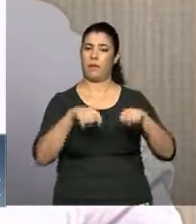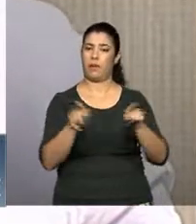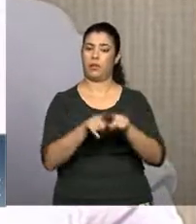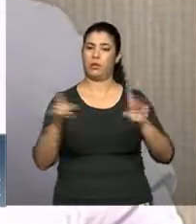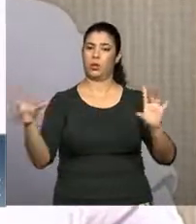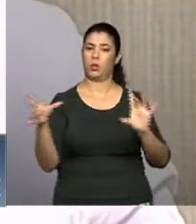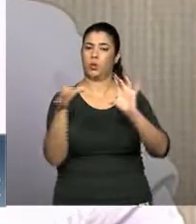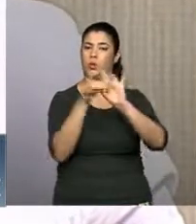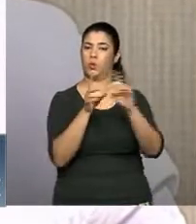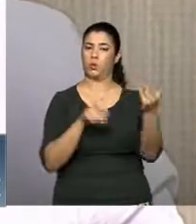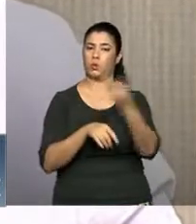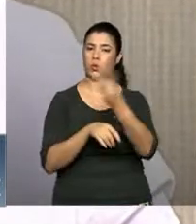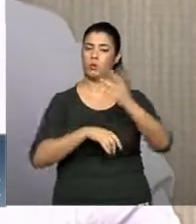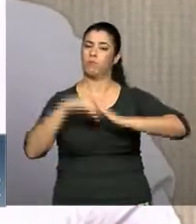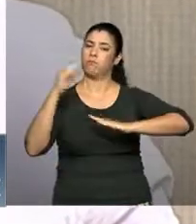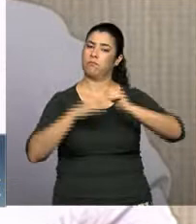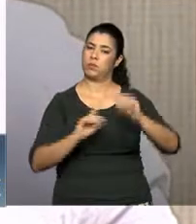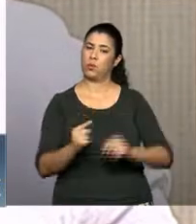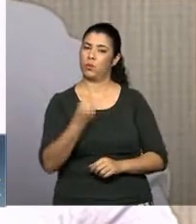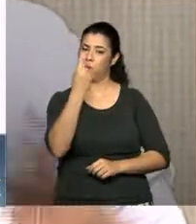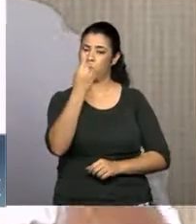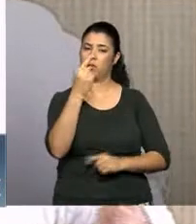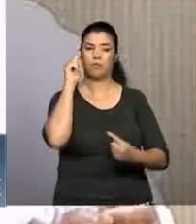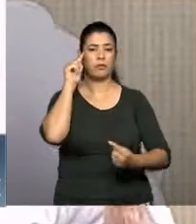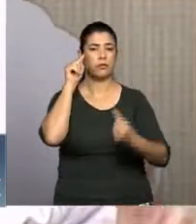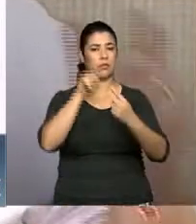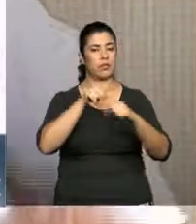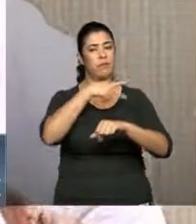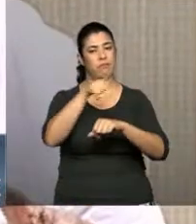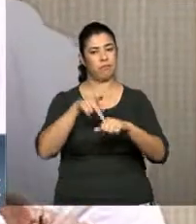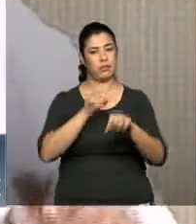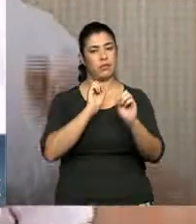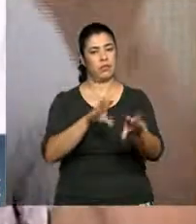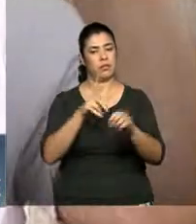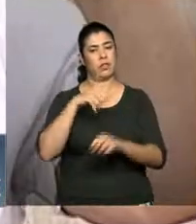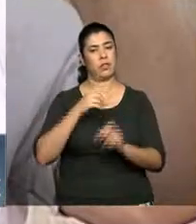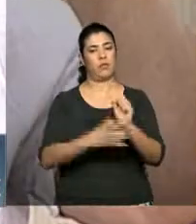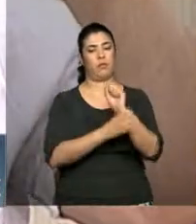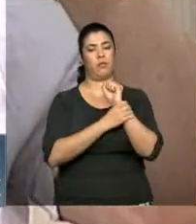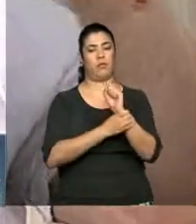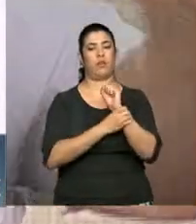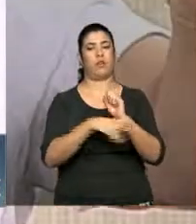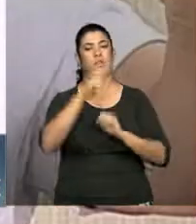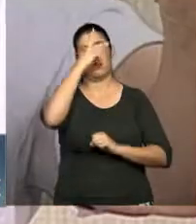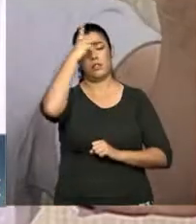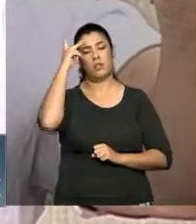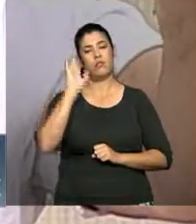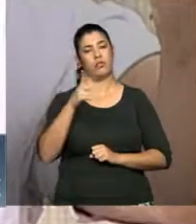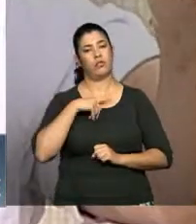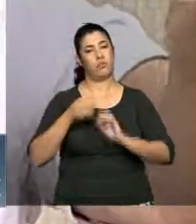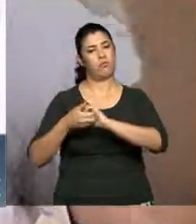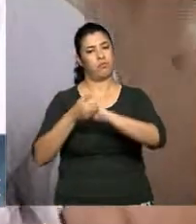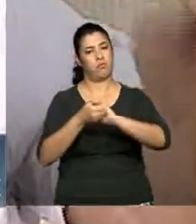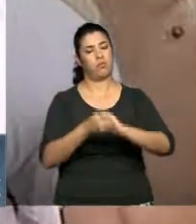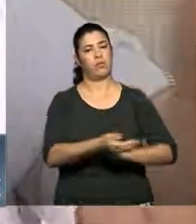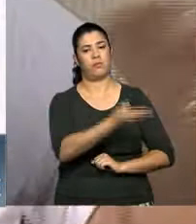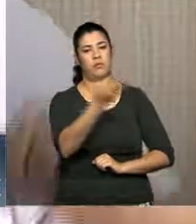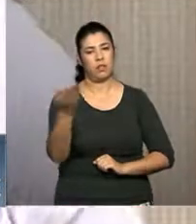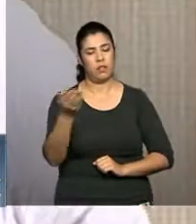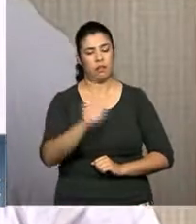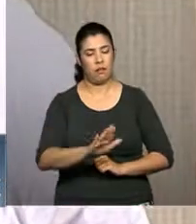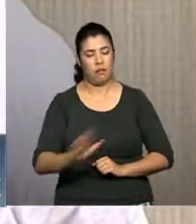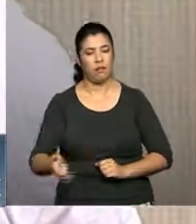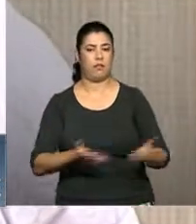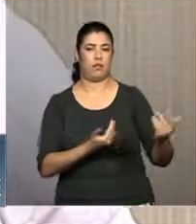todas estas ações para que a pátria educadora garanta aqueles que eu saudei inicialmente crianças e